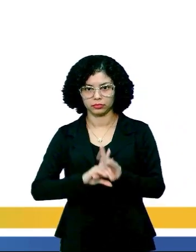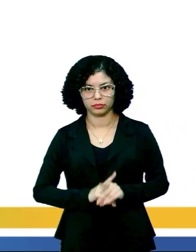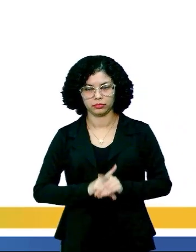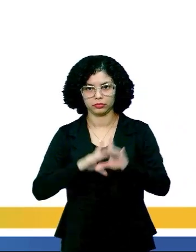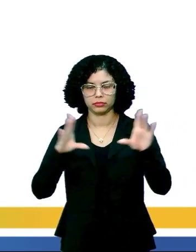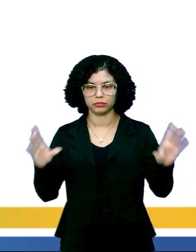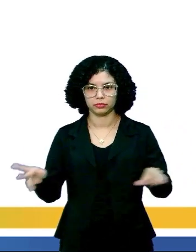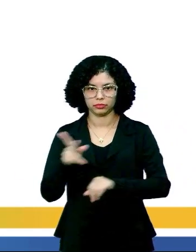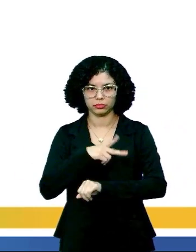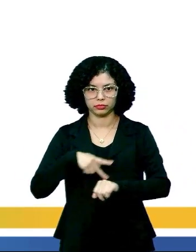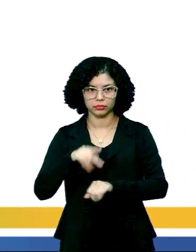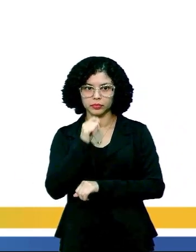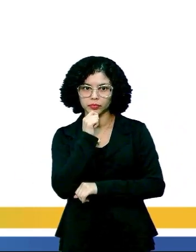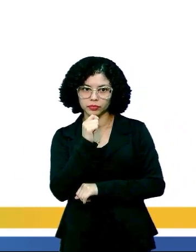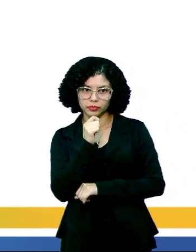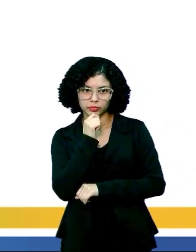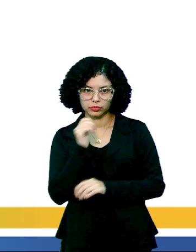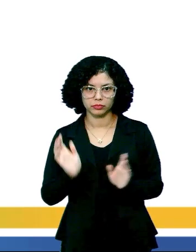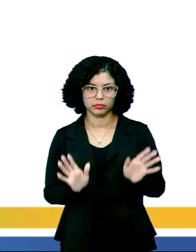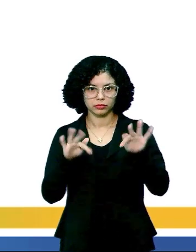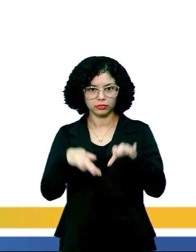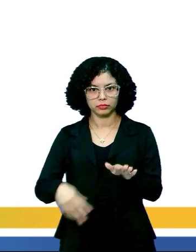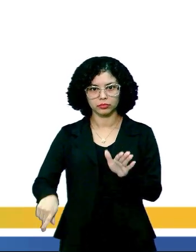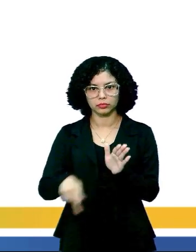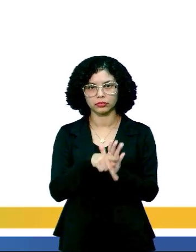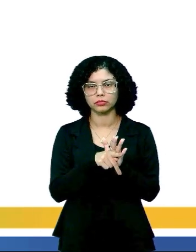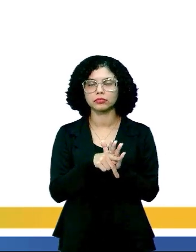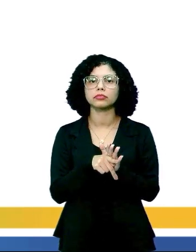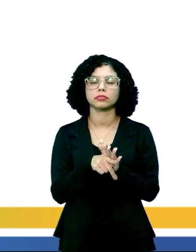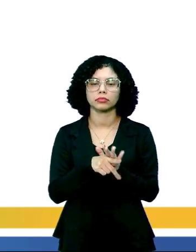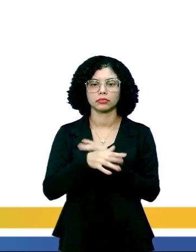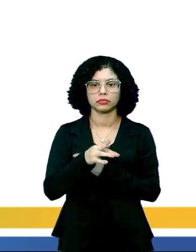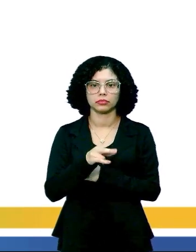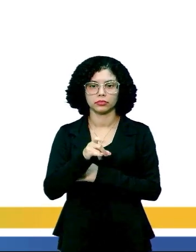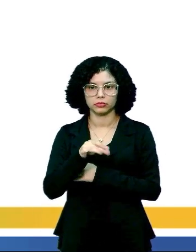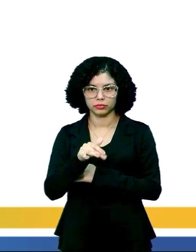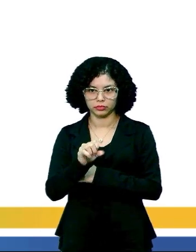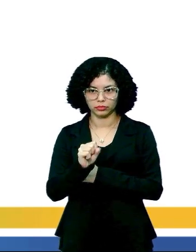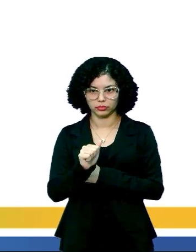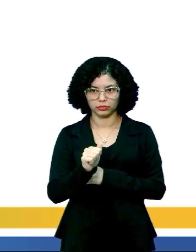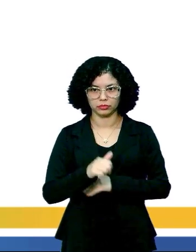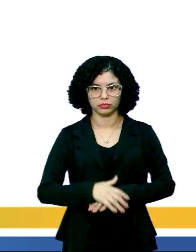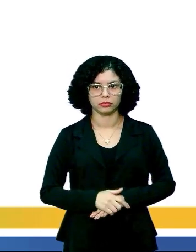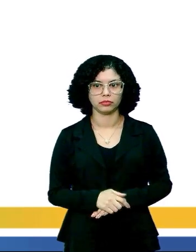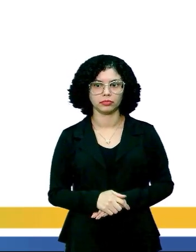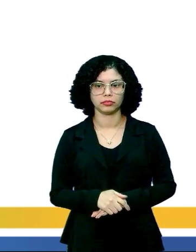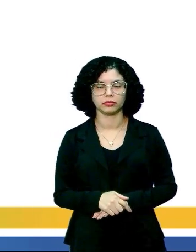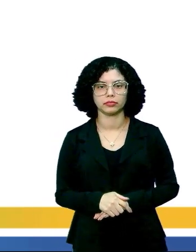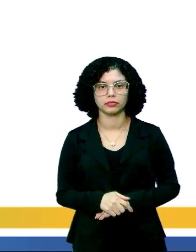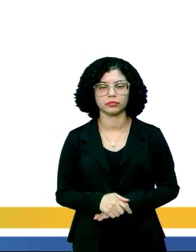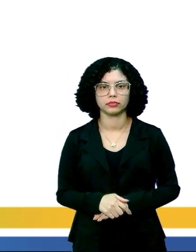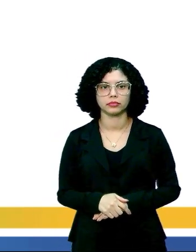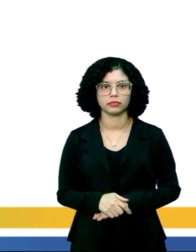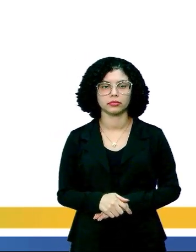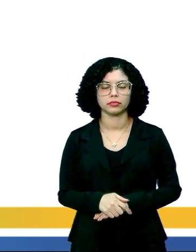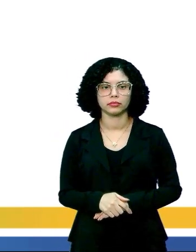forma de luta pela democracia em um país ainda muito encerrado em suas próprias